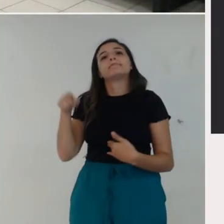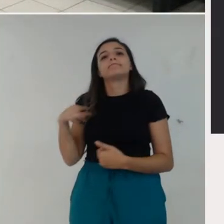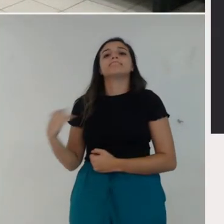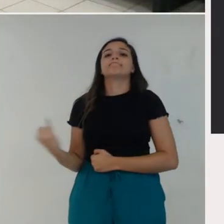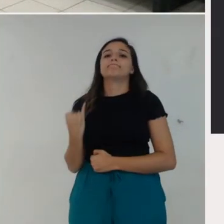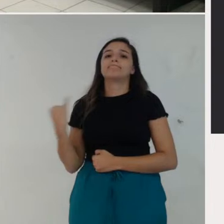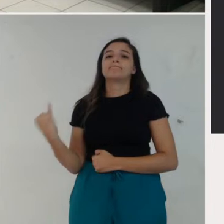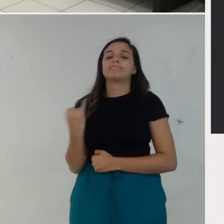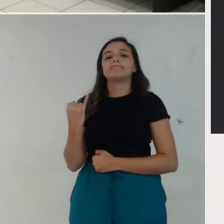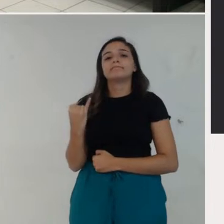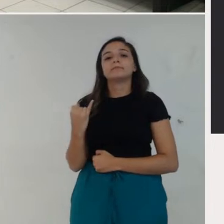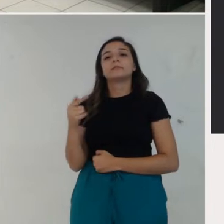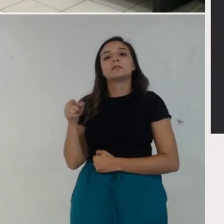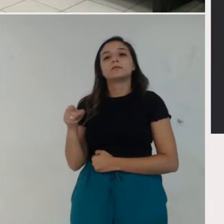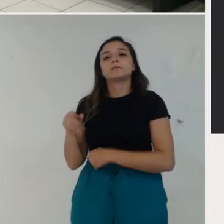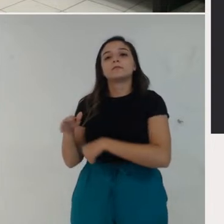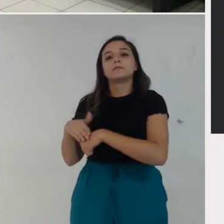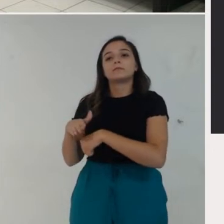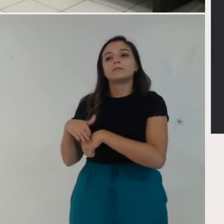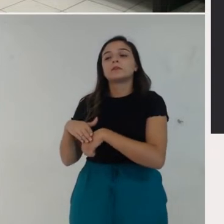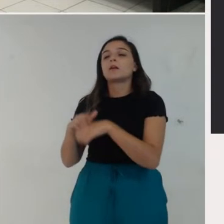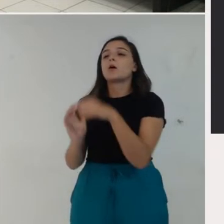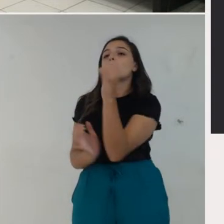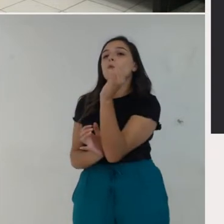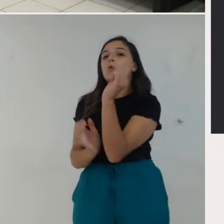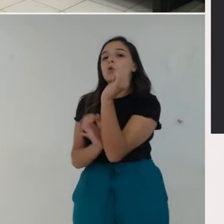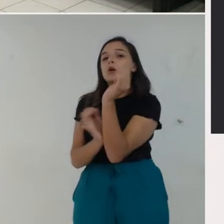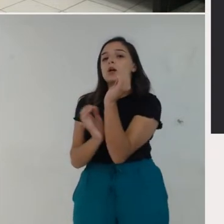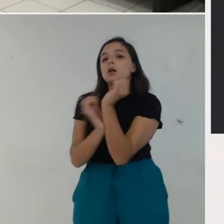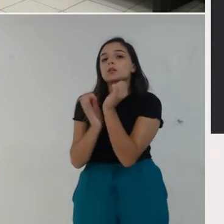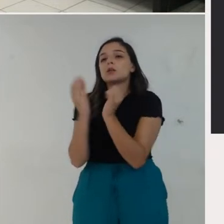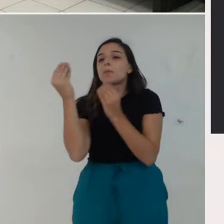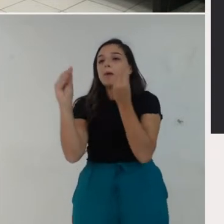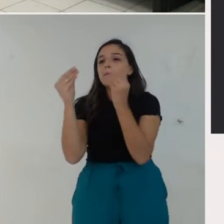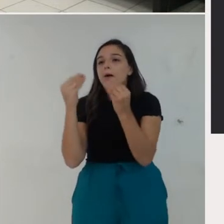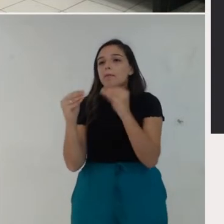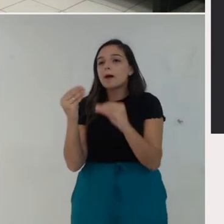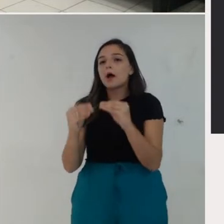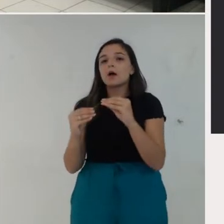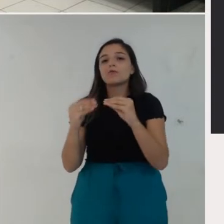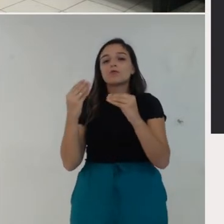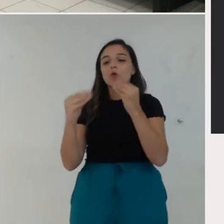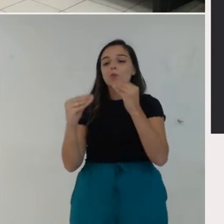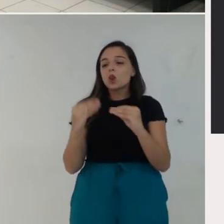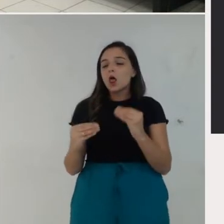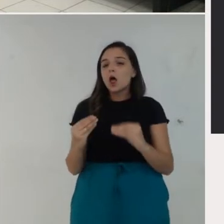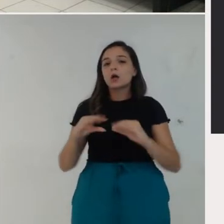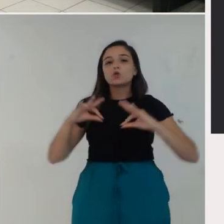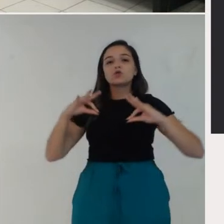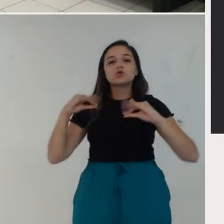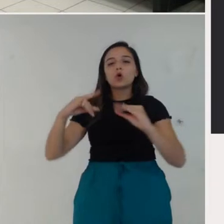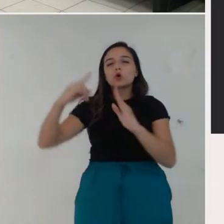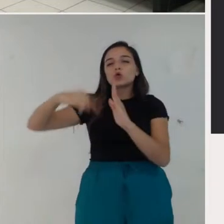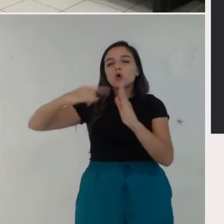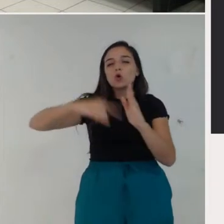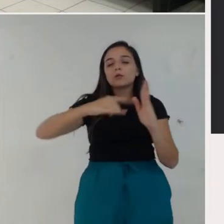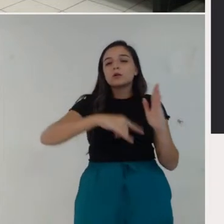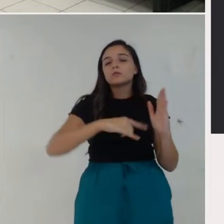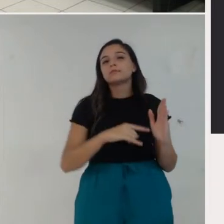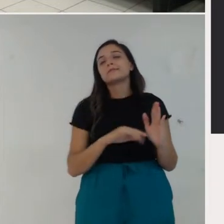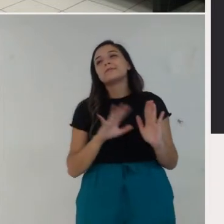que preencheu toda a burocracia, todos os formulários e esteve atenta não